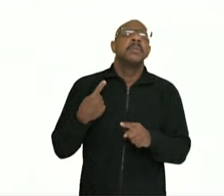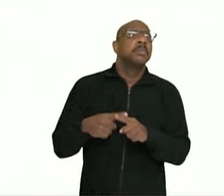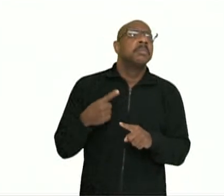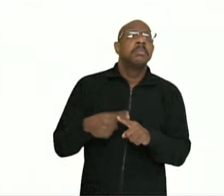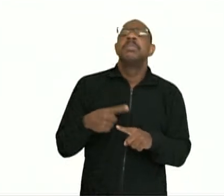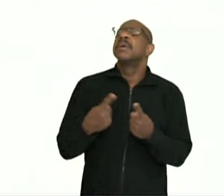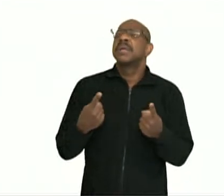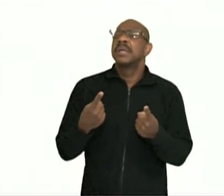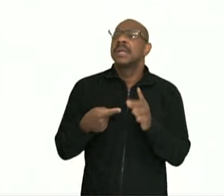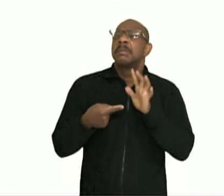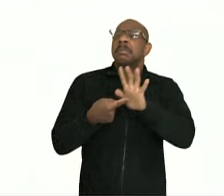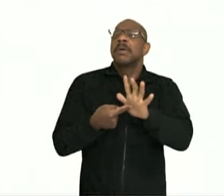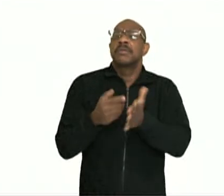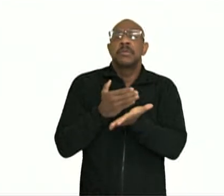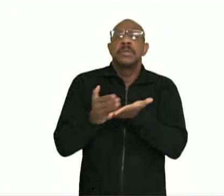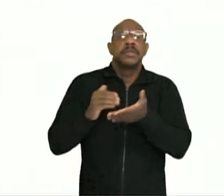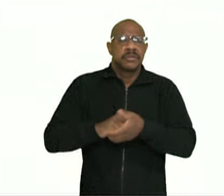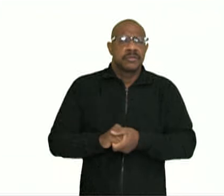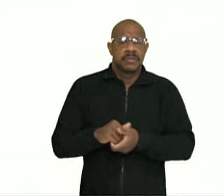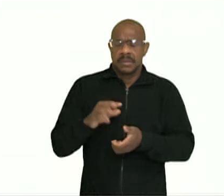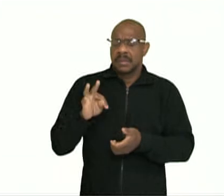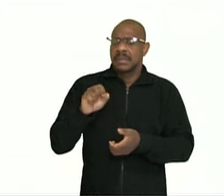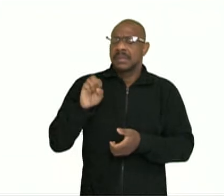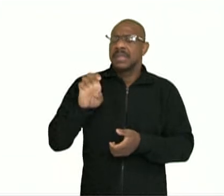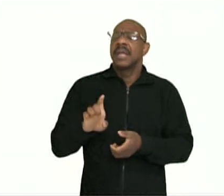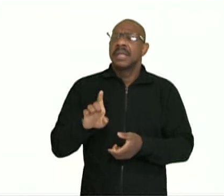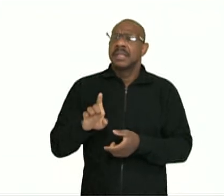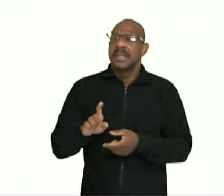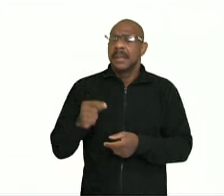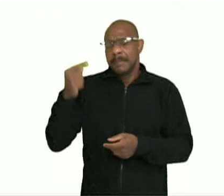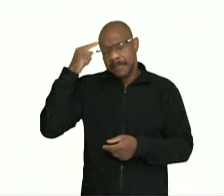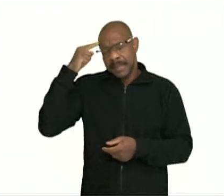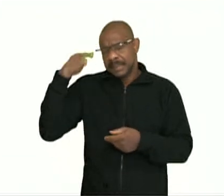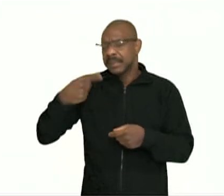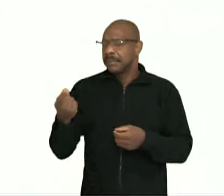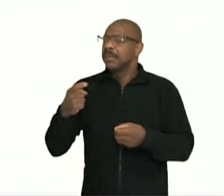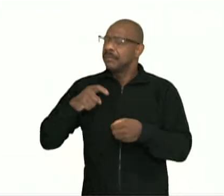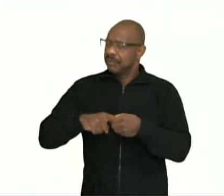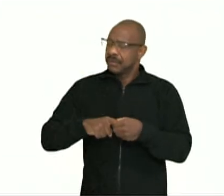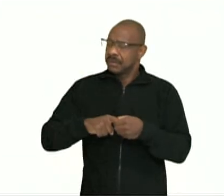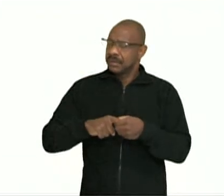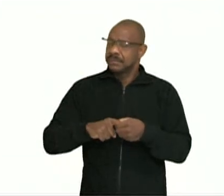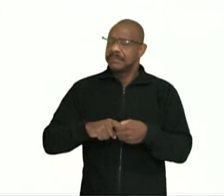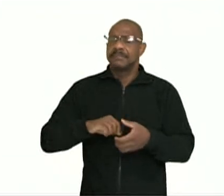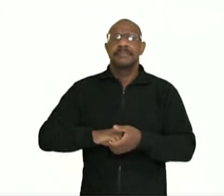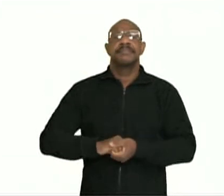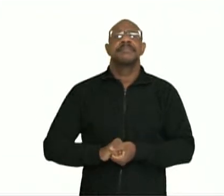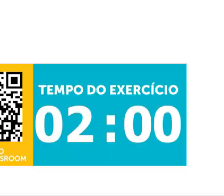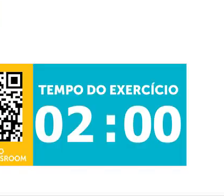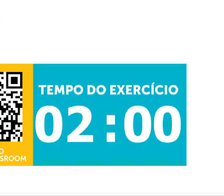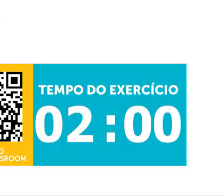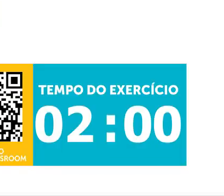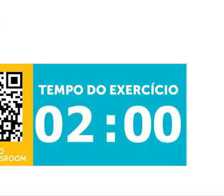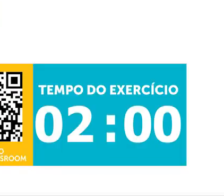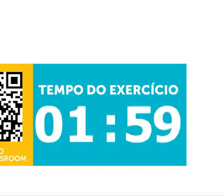que ela aparece no início? Pensa aí, que eu volto daqui a pouco conferir contigo, é claro.